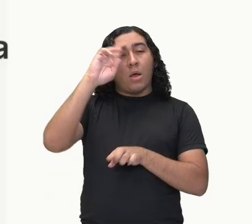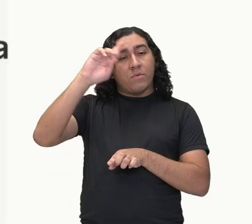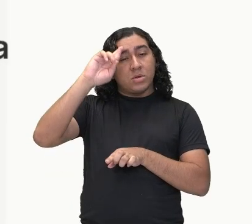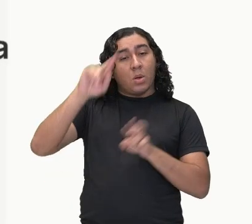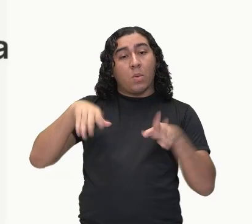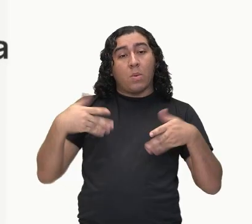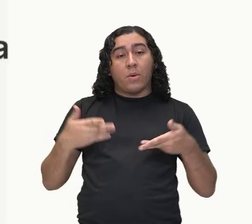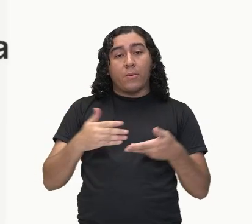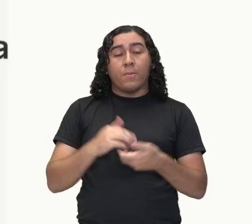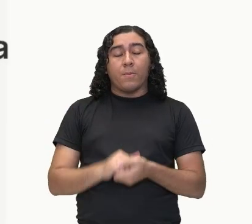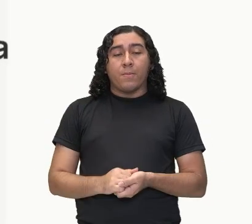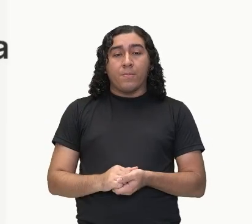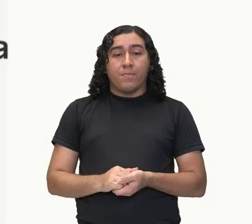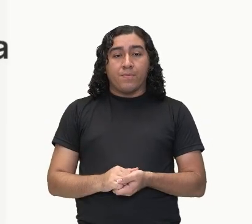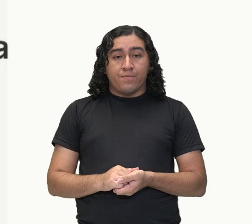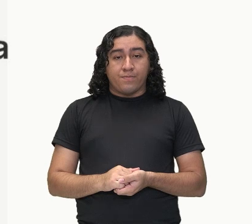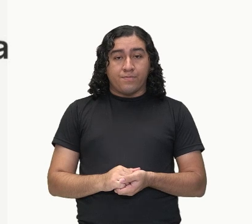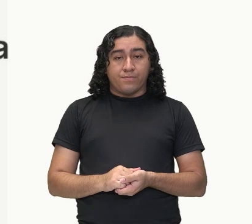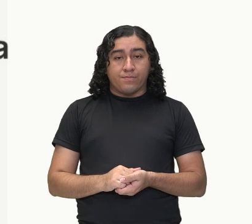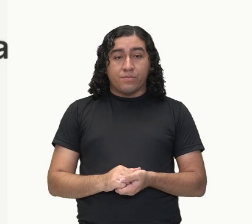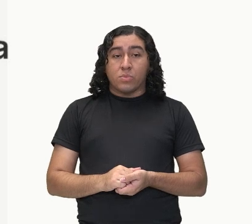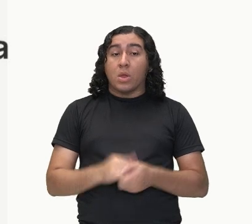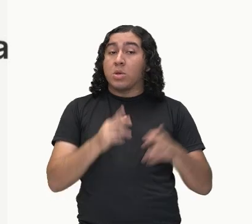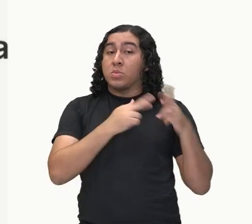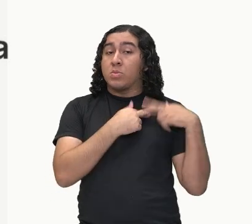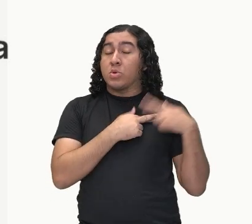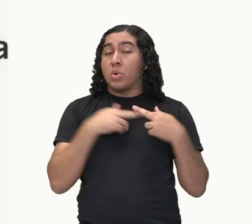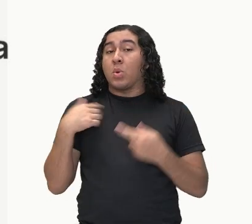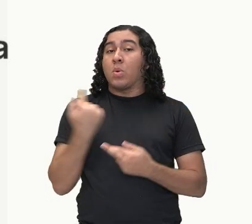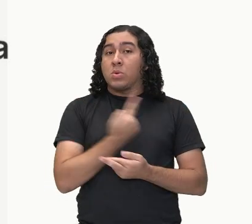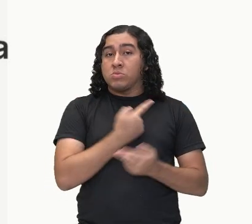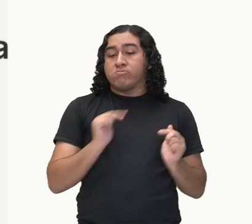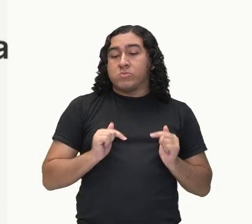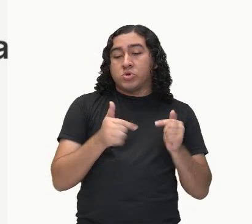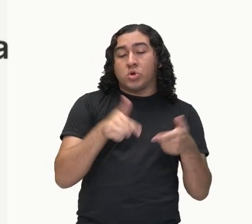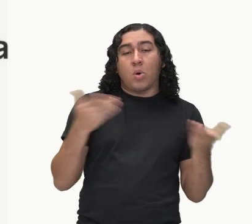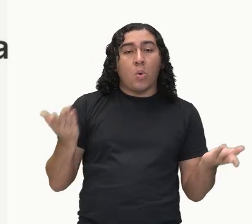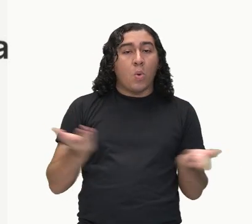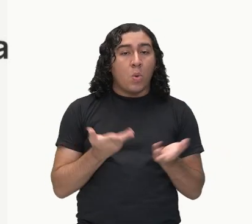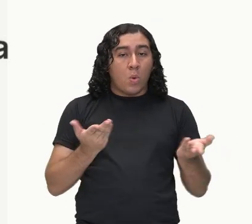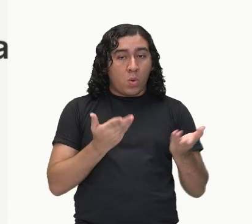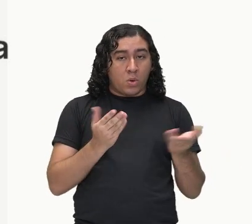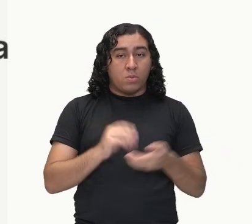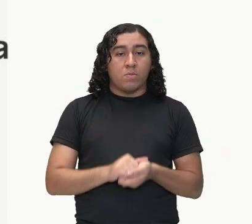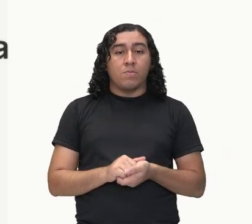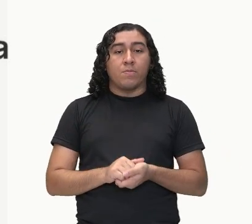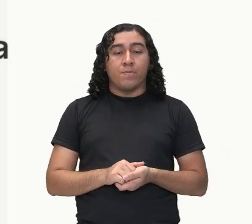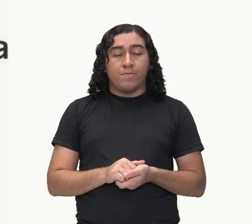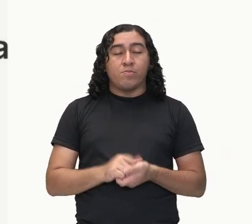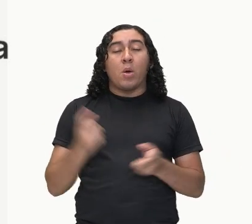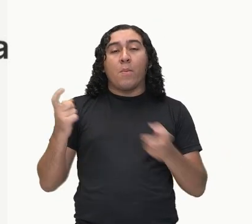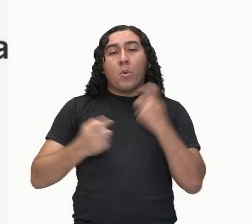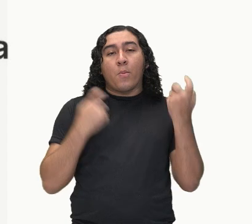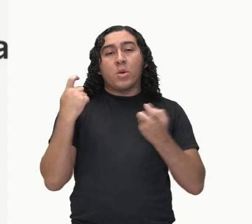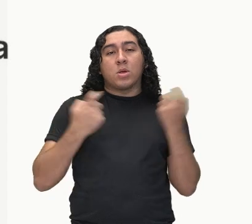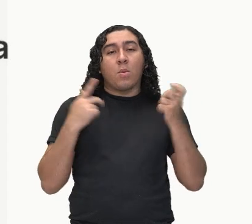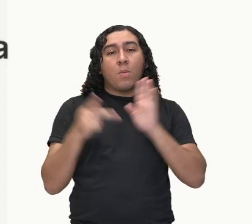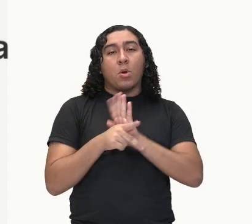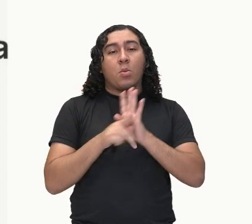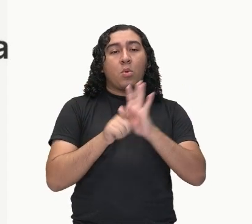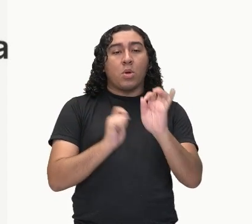é a nossa responsabilidade, né? O agir agora em relação à preocupação de